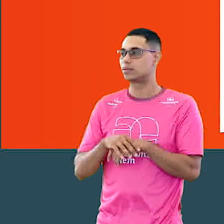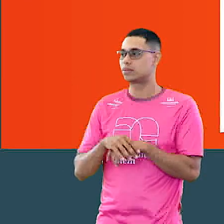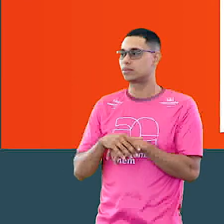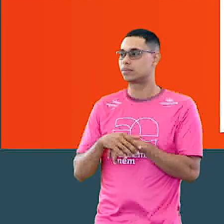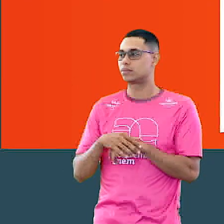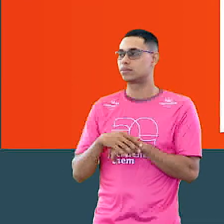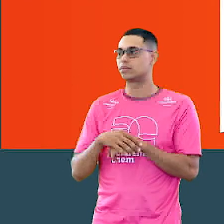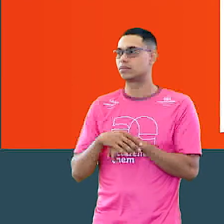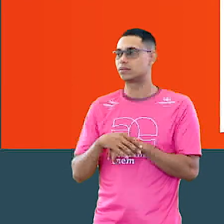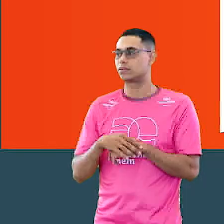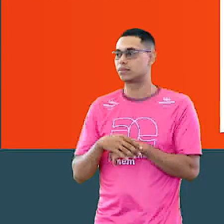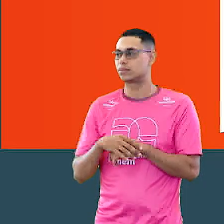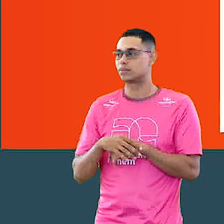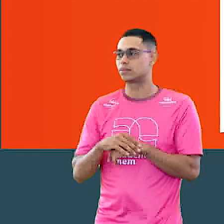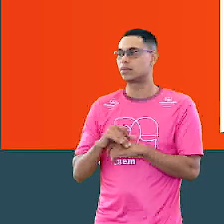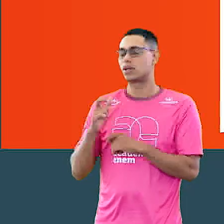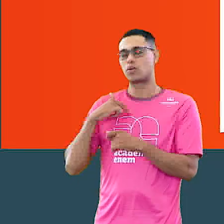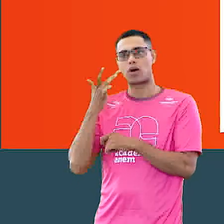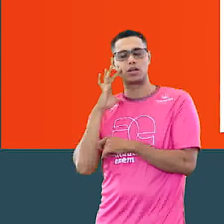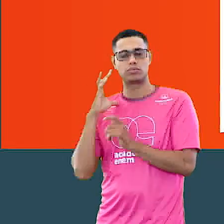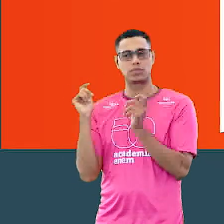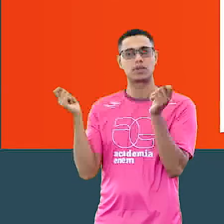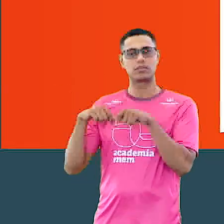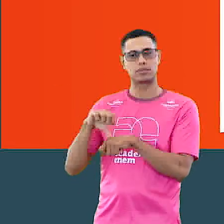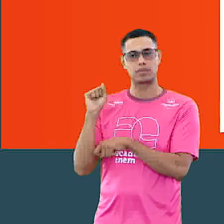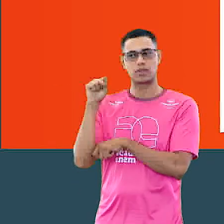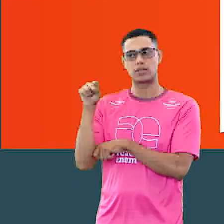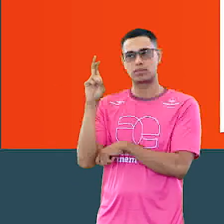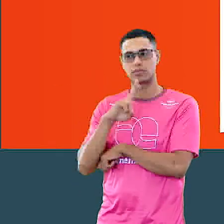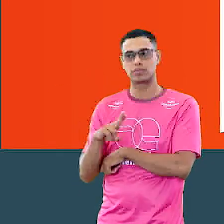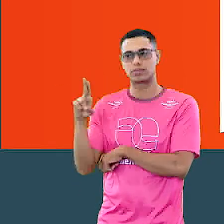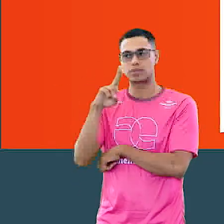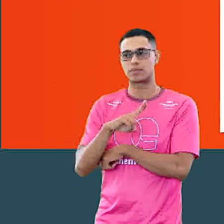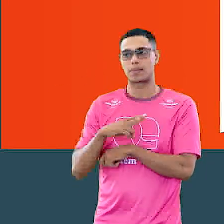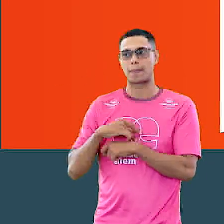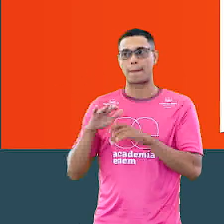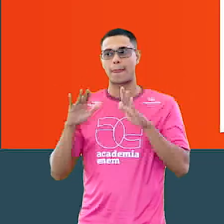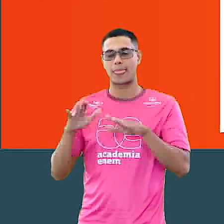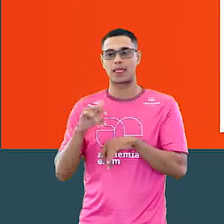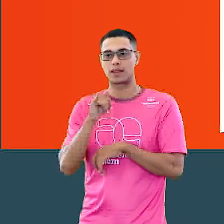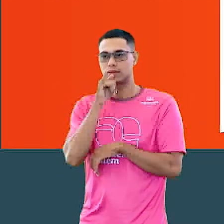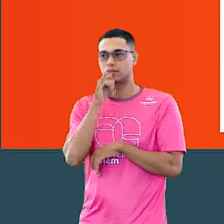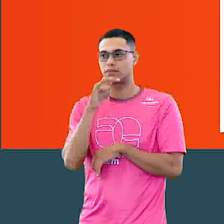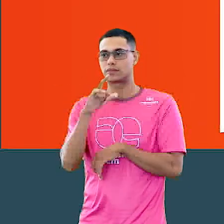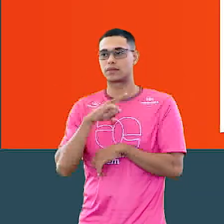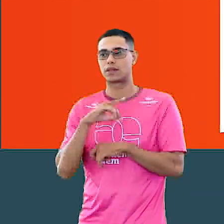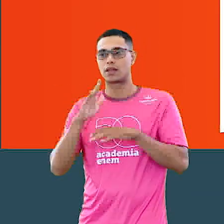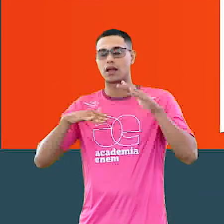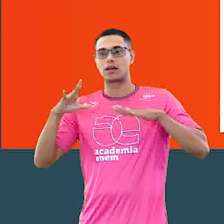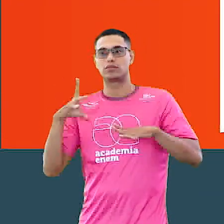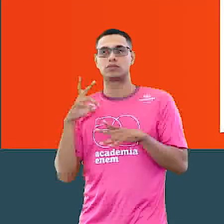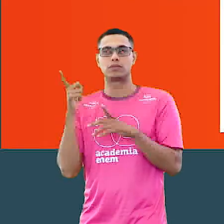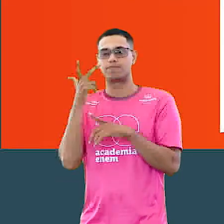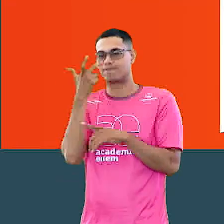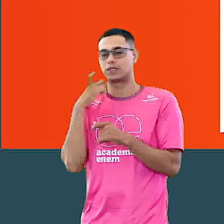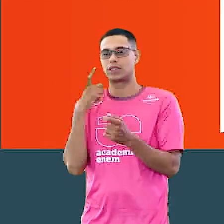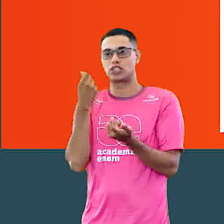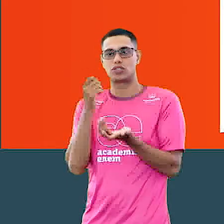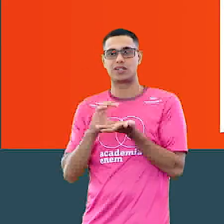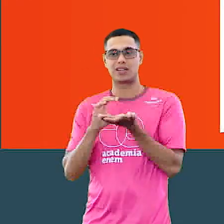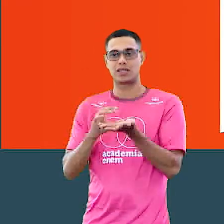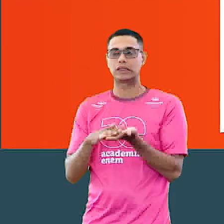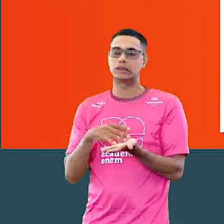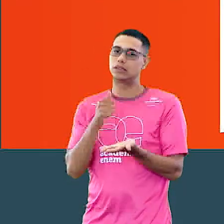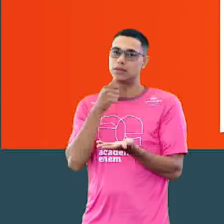Então, imagino que consiga, que possa, tá certo? Agora, se tem um financiamento em andamento, tem que terminar. Ou tem